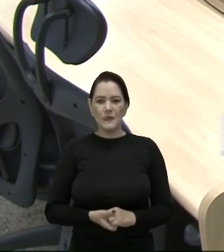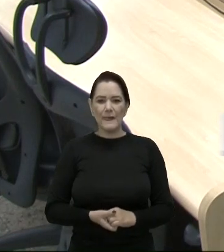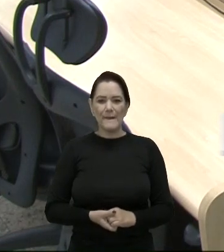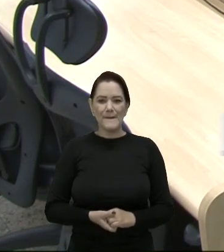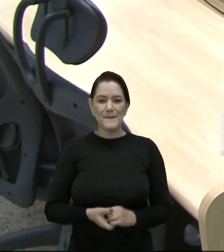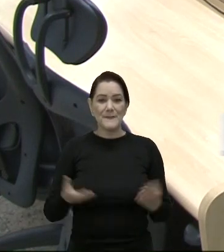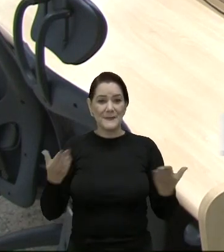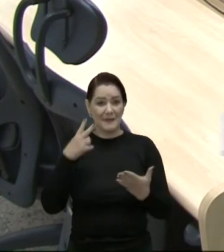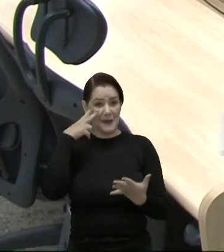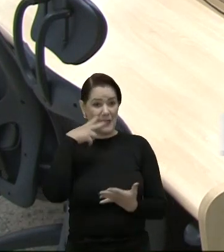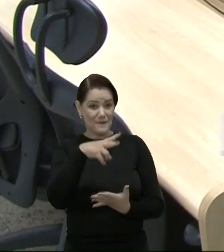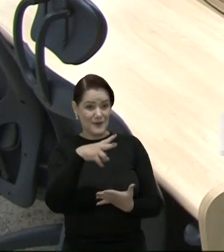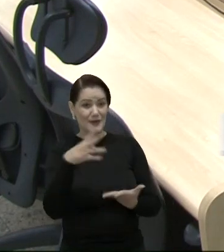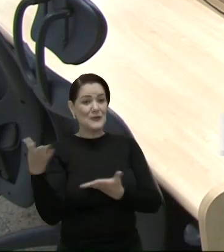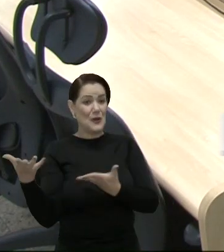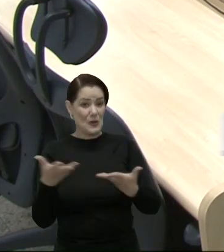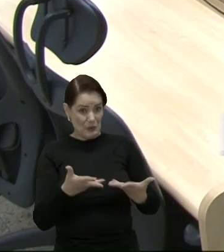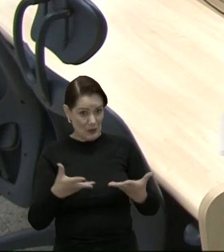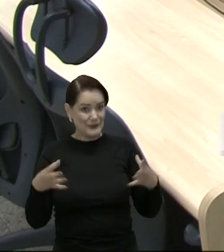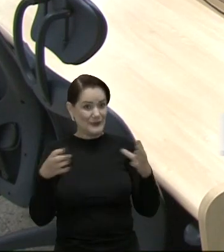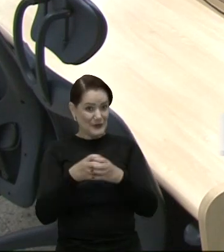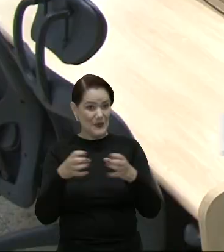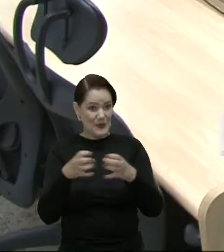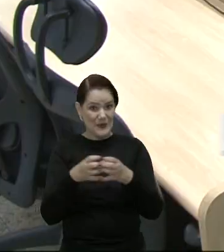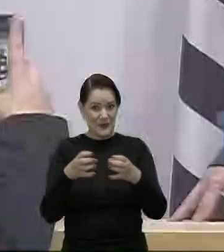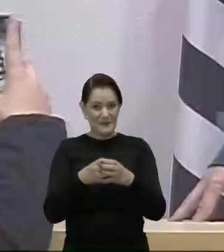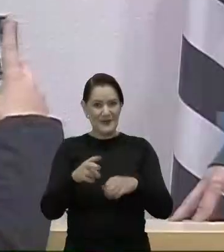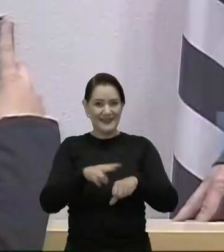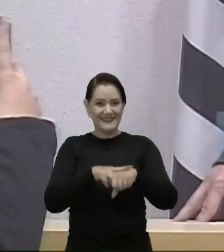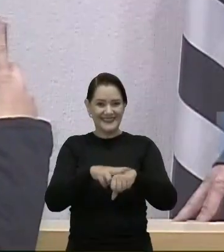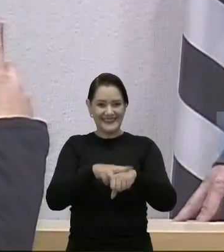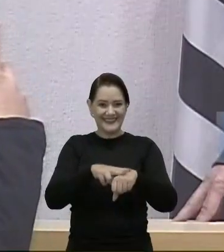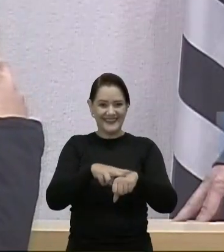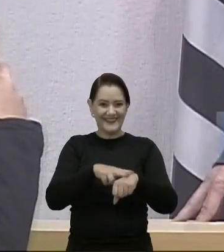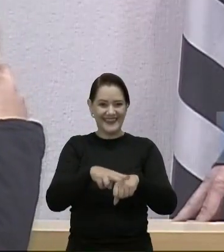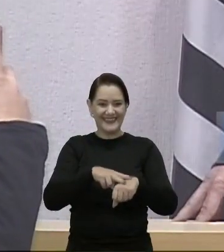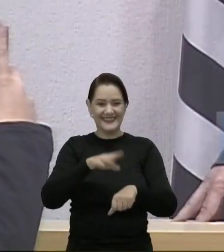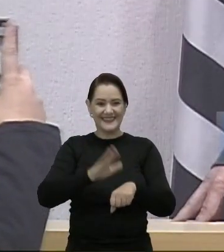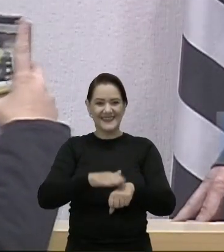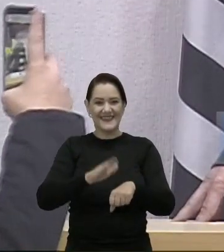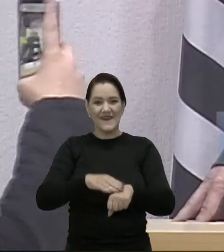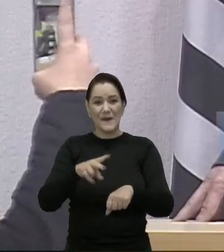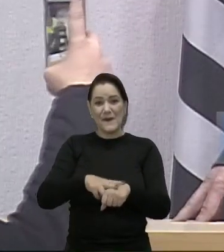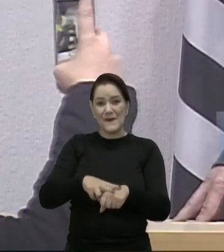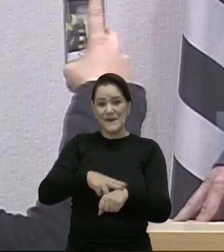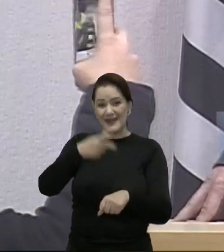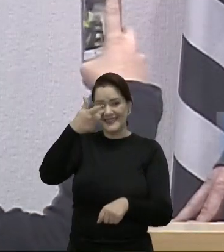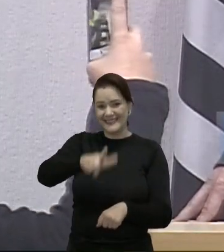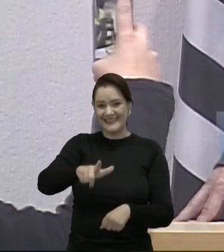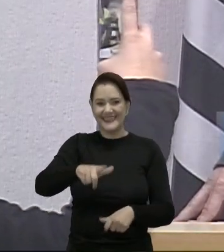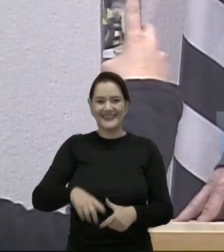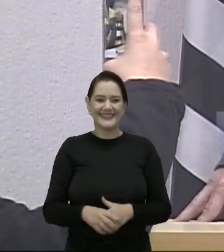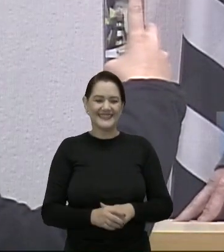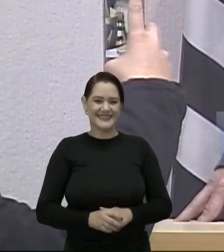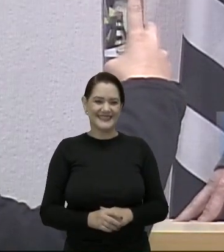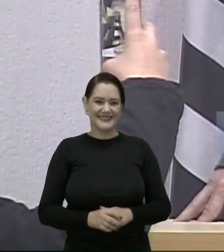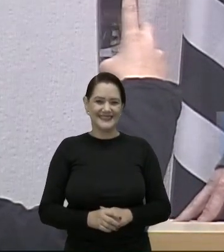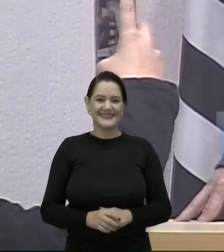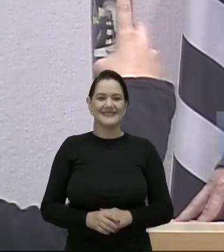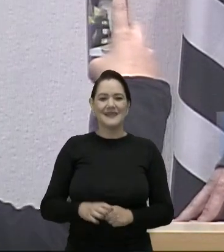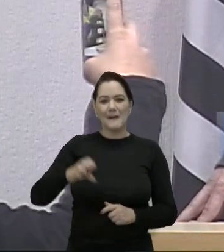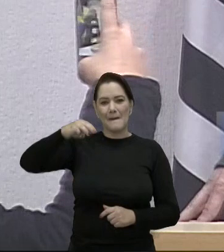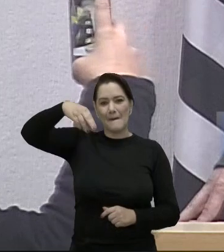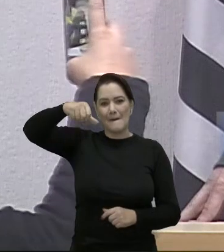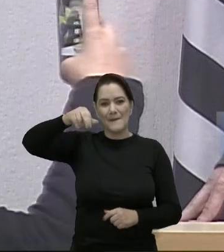Já vi que você trouxe torcida uniformizada, hein? Estão todos de verde lá, ó. Tem uma lá que tá de verde também, Renata. A Maria Eduarda. A